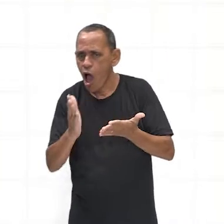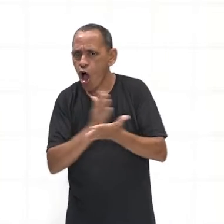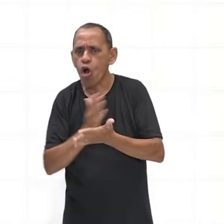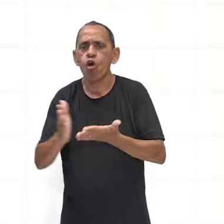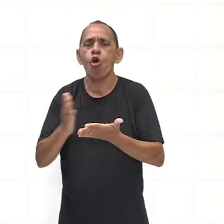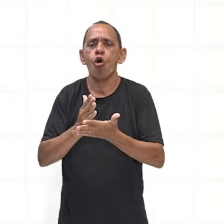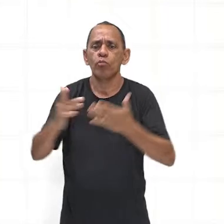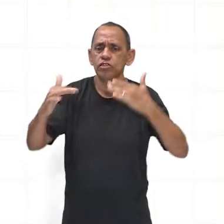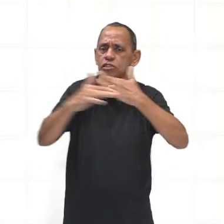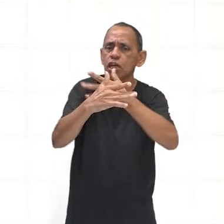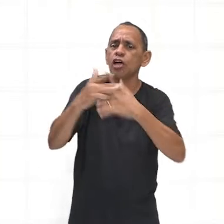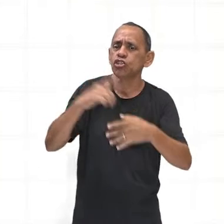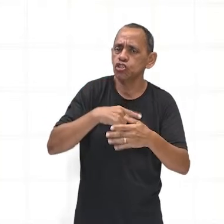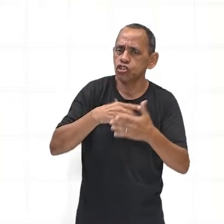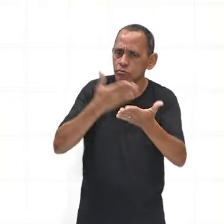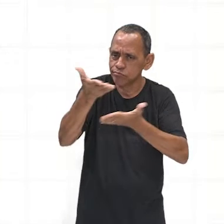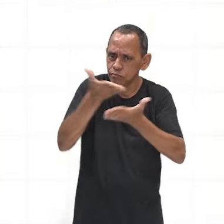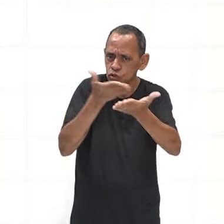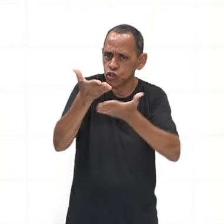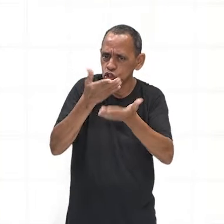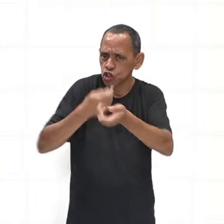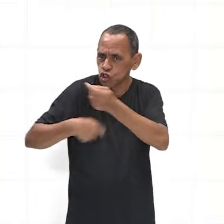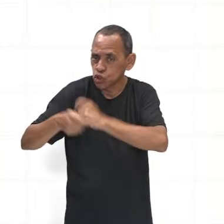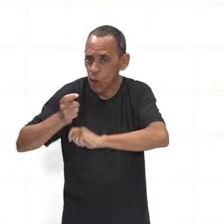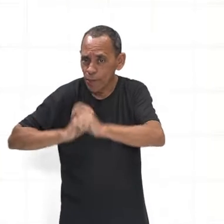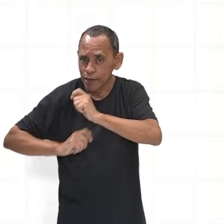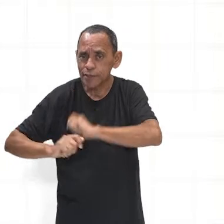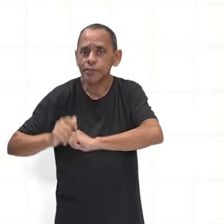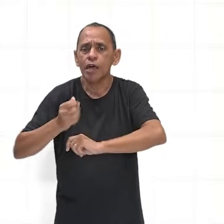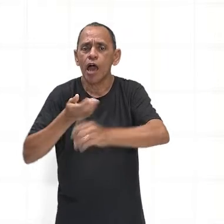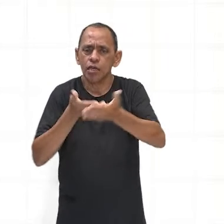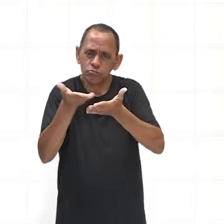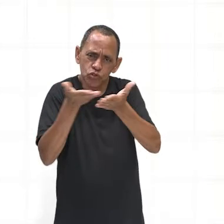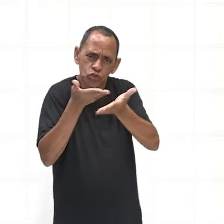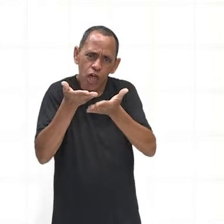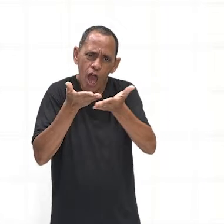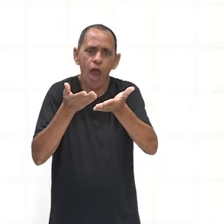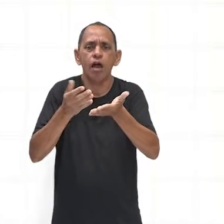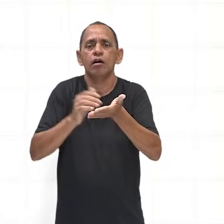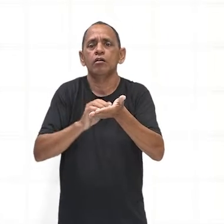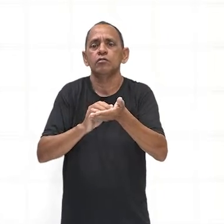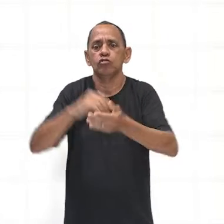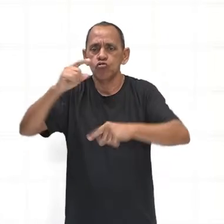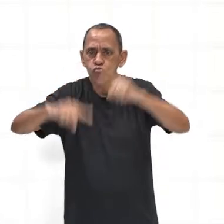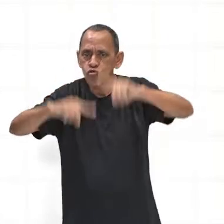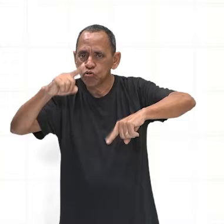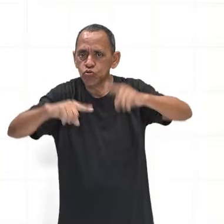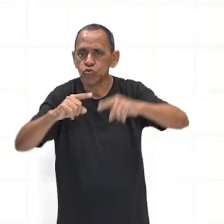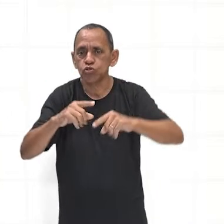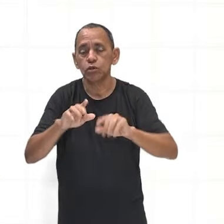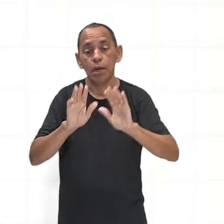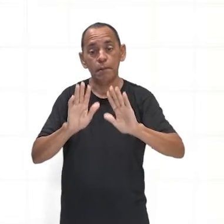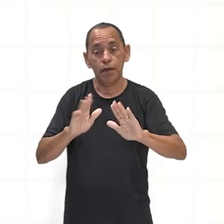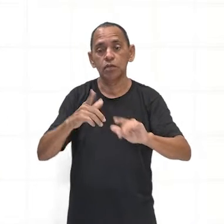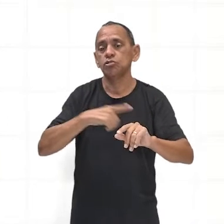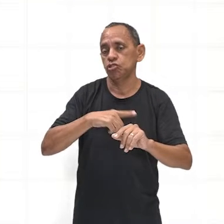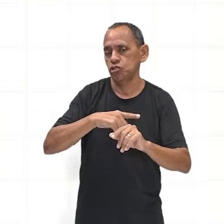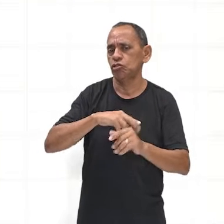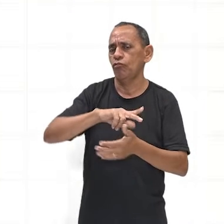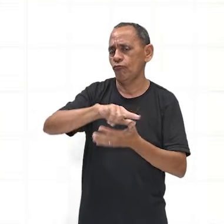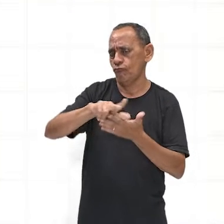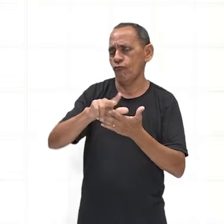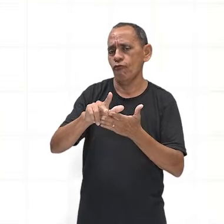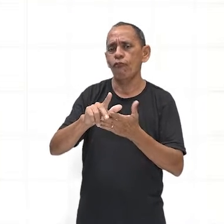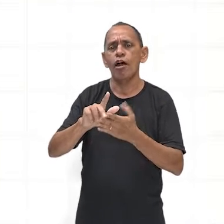relações comerciais, trocavam produtos, mas também tinha aquelas que acabavam lutando entre